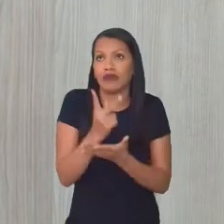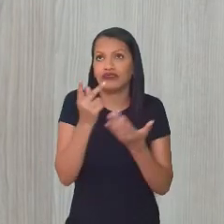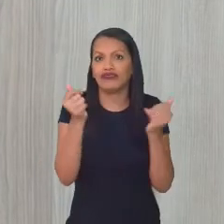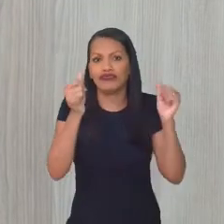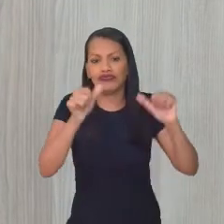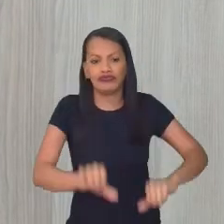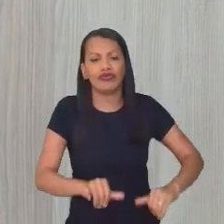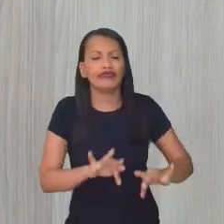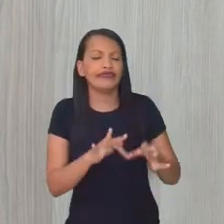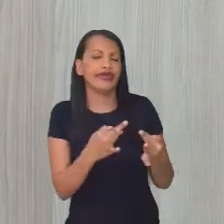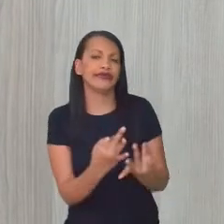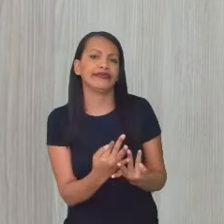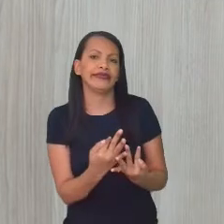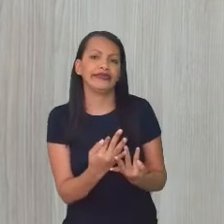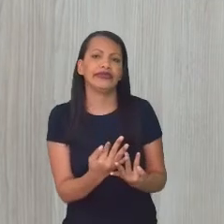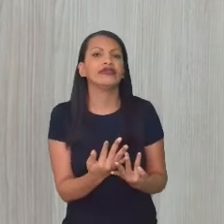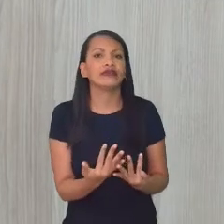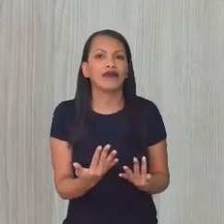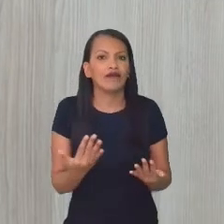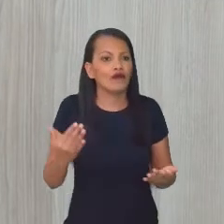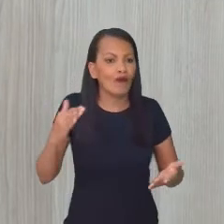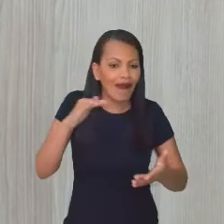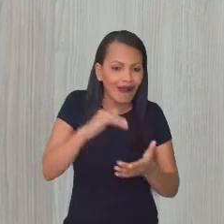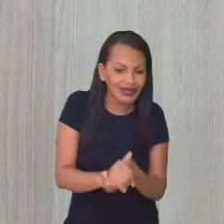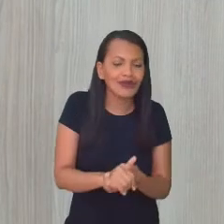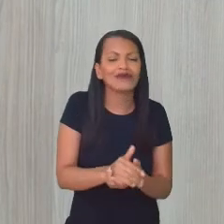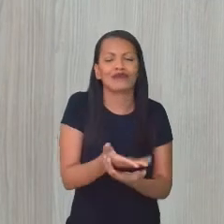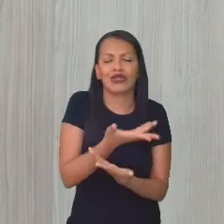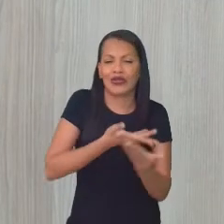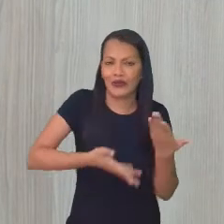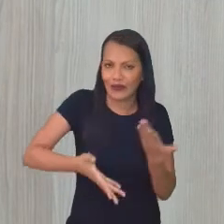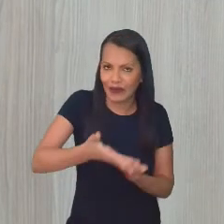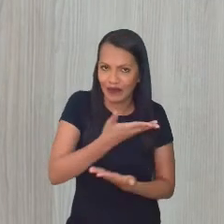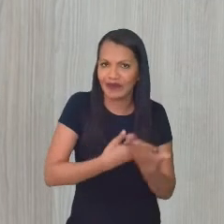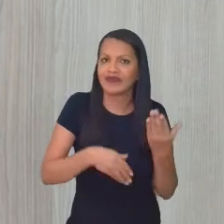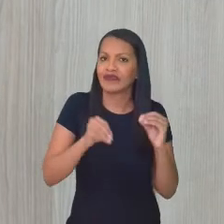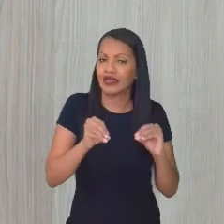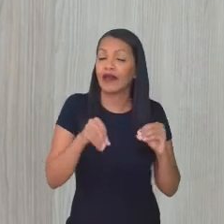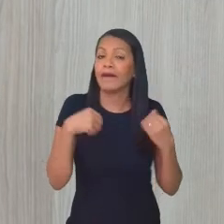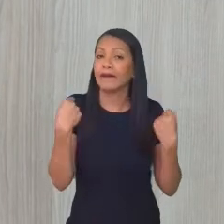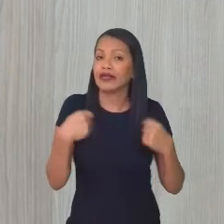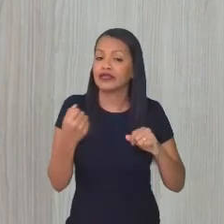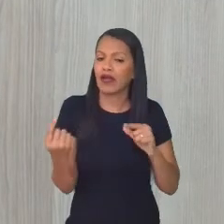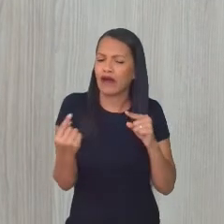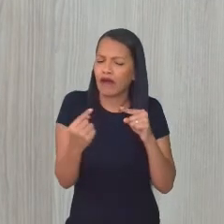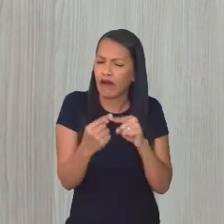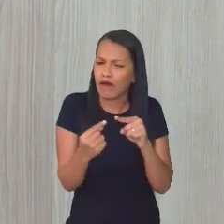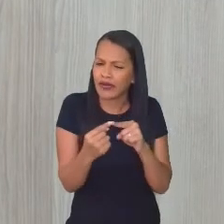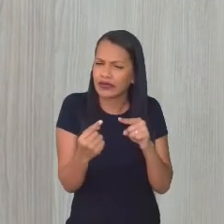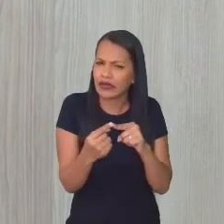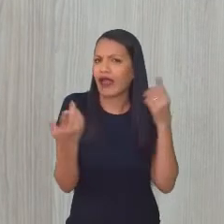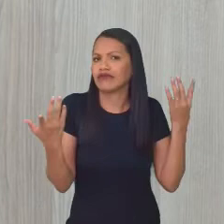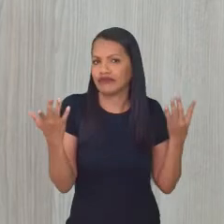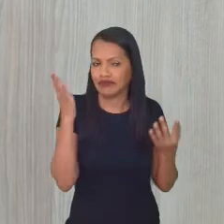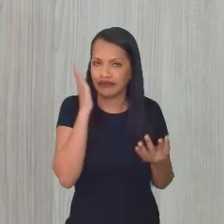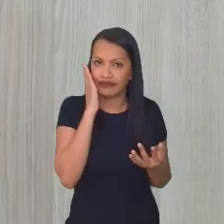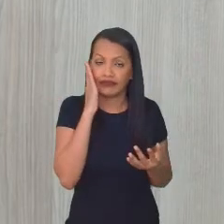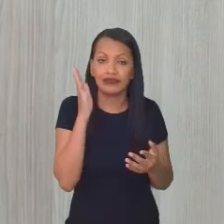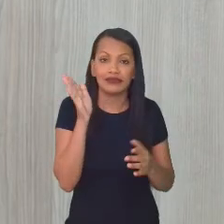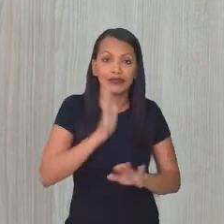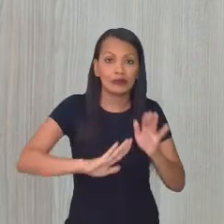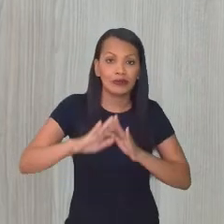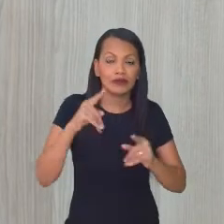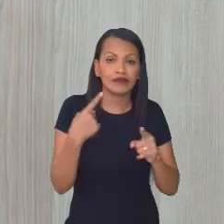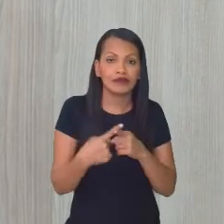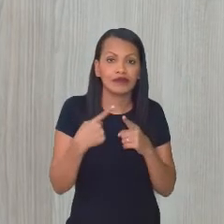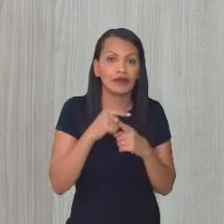né? E todos estão envolvidos nisso. A gente não pode esquecer, né? Em relação a isso. E outro cuidado que a gente gostaria também de dizer,